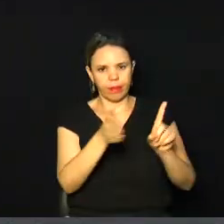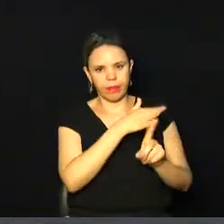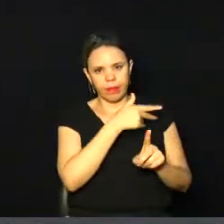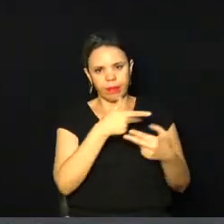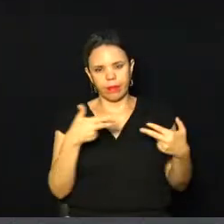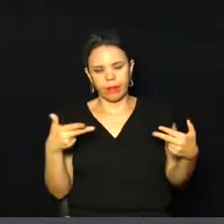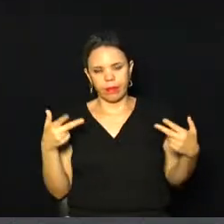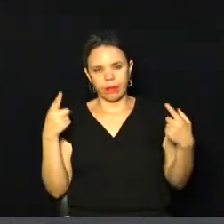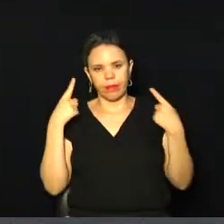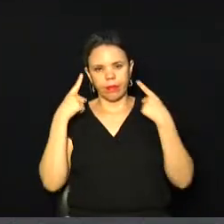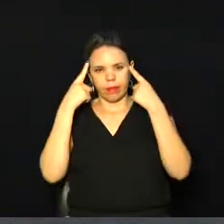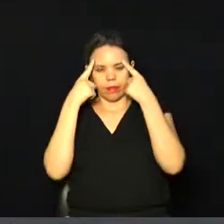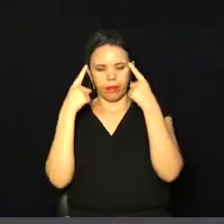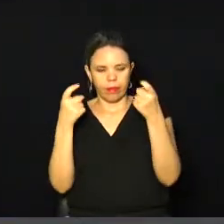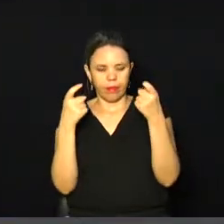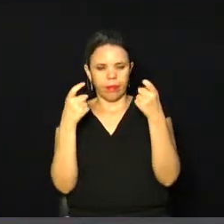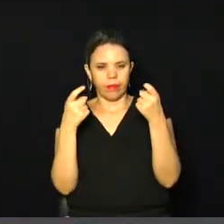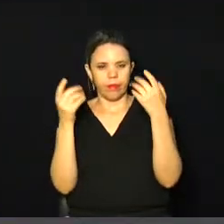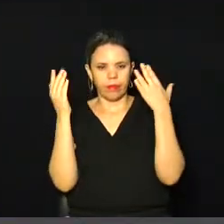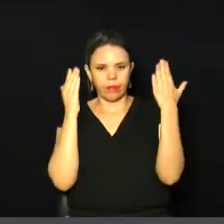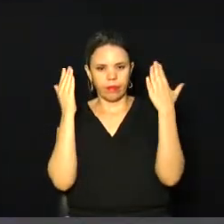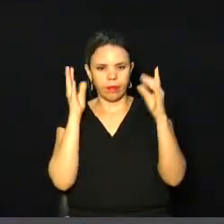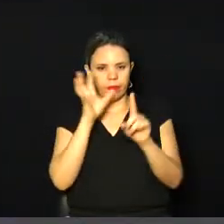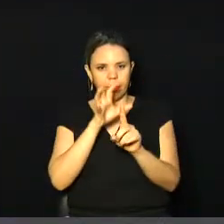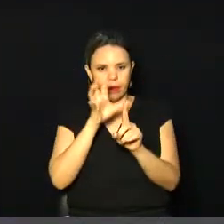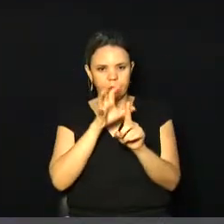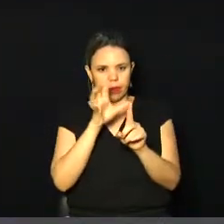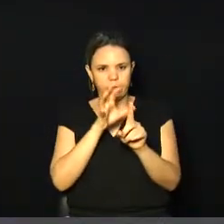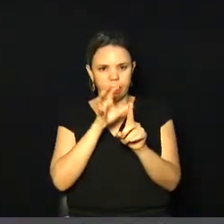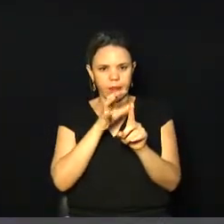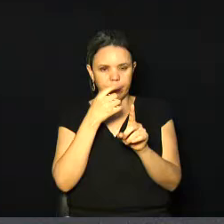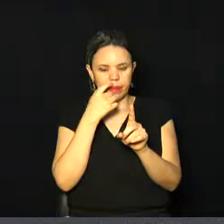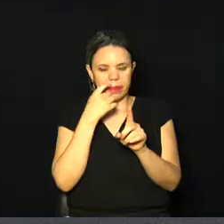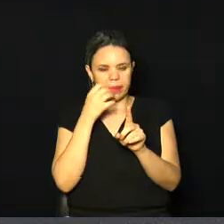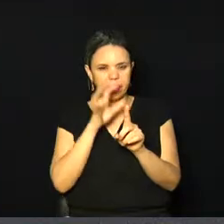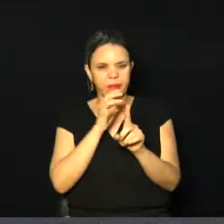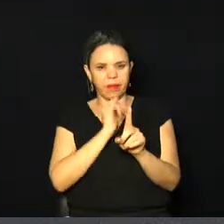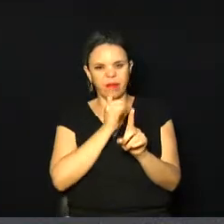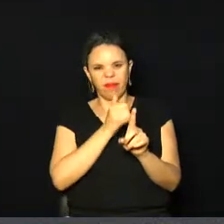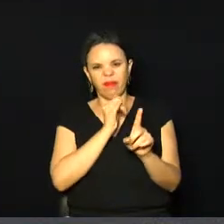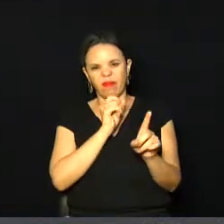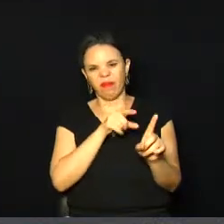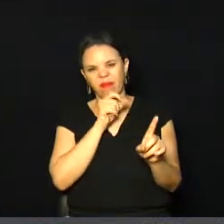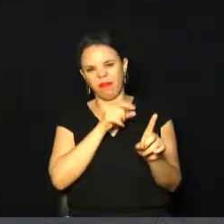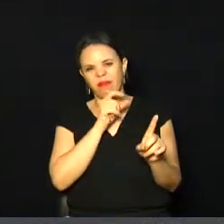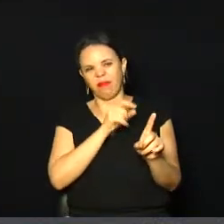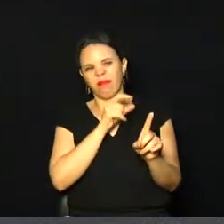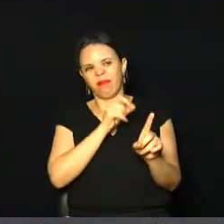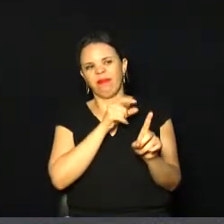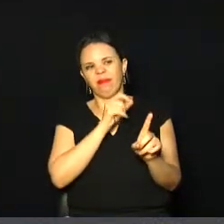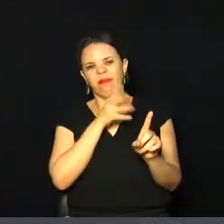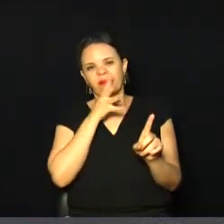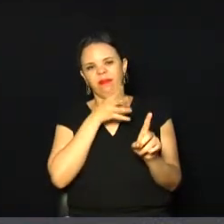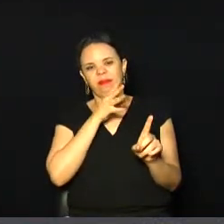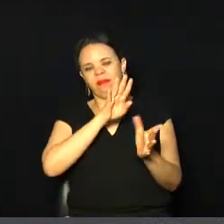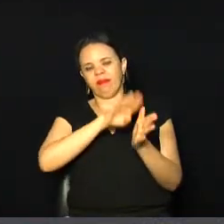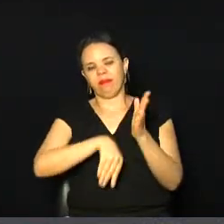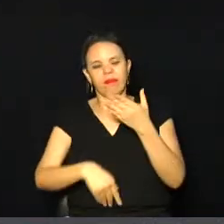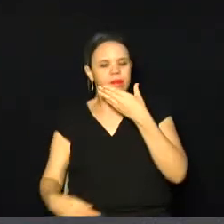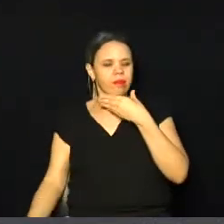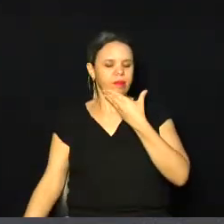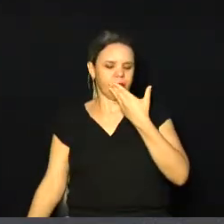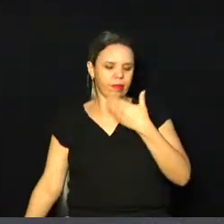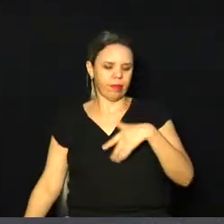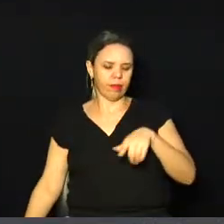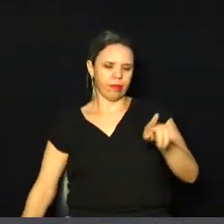outras violências. A psicológica, né? Que vem em questões de ameaças. Eu vou tirar as crianças de